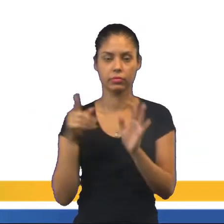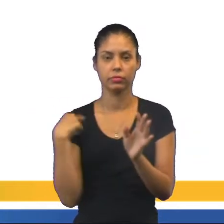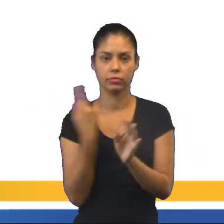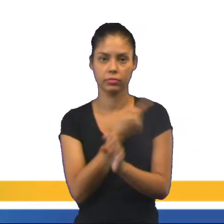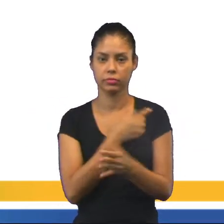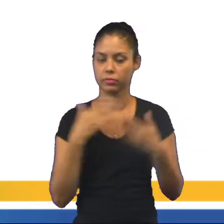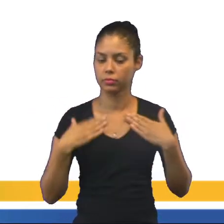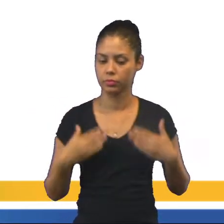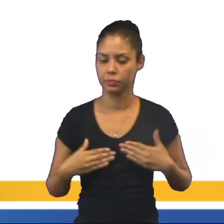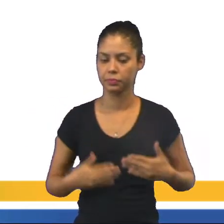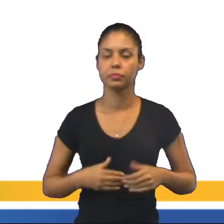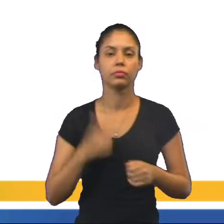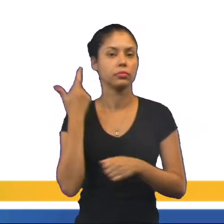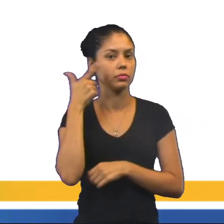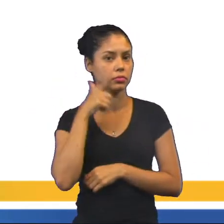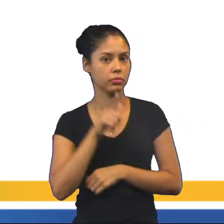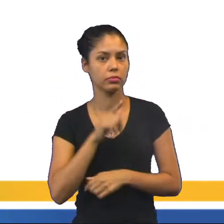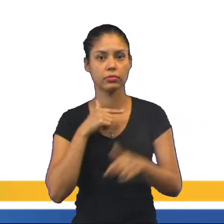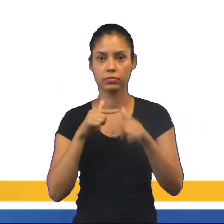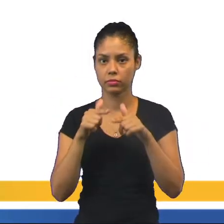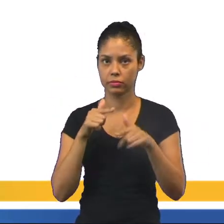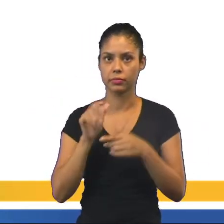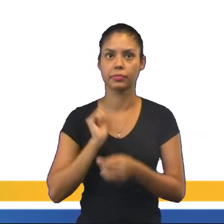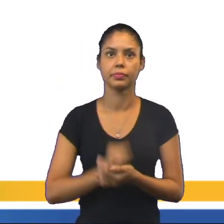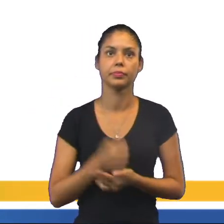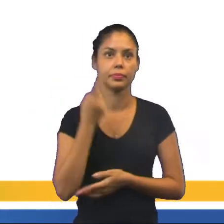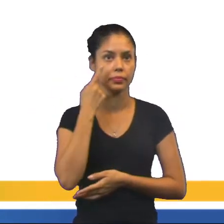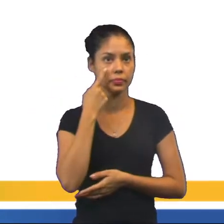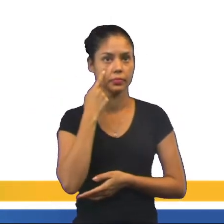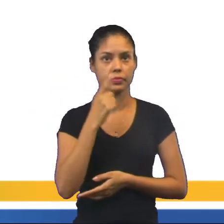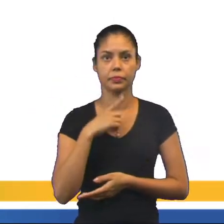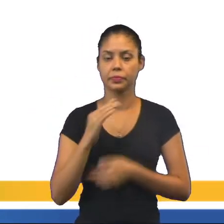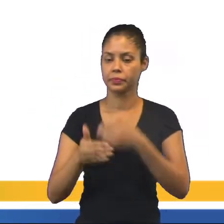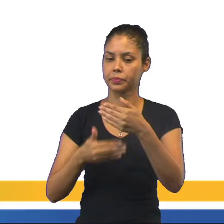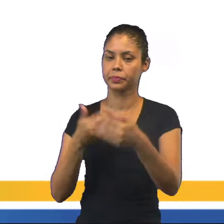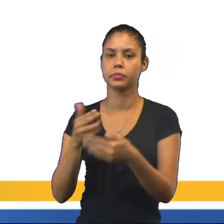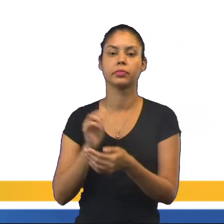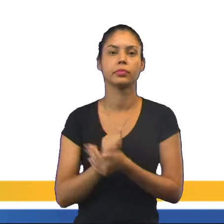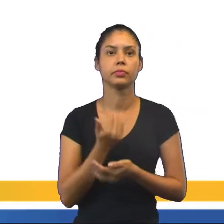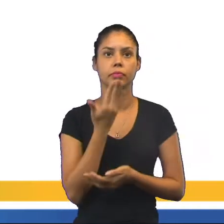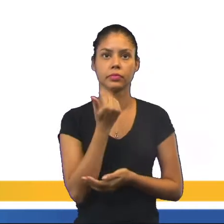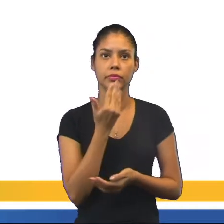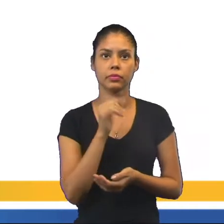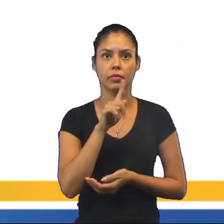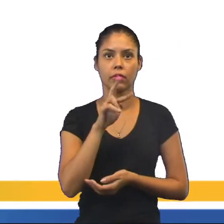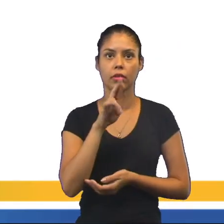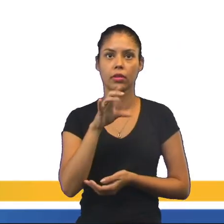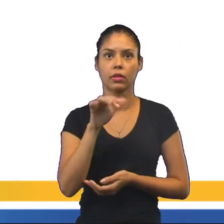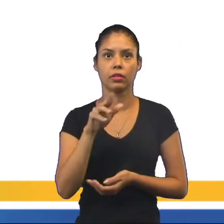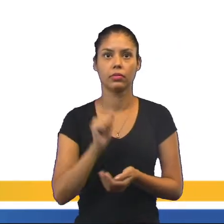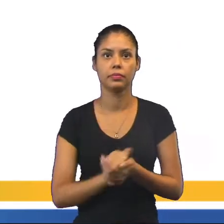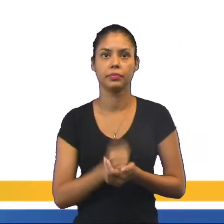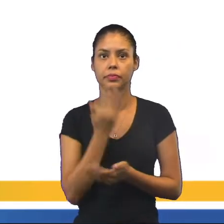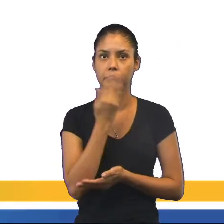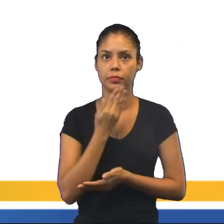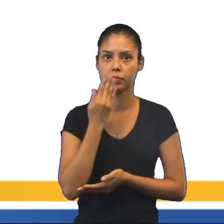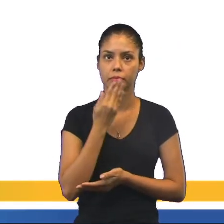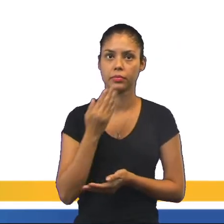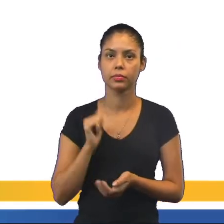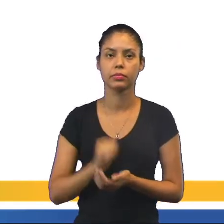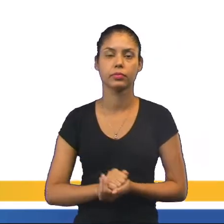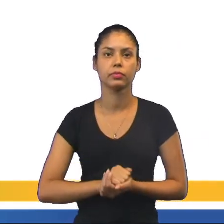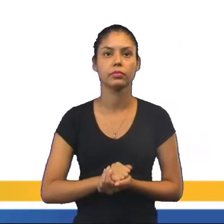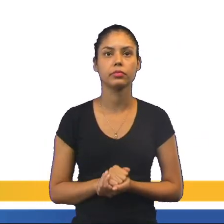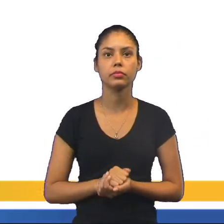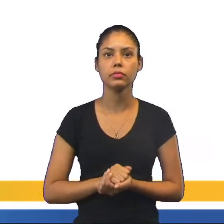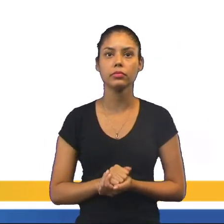nosso corpo consiga trabalhar. Então, a gente obtém, através do processo da digestão, a glicose, o açúcar, o nosso